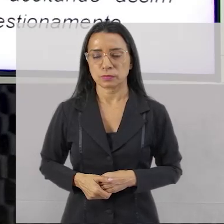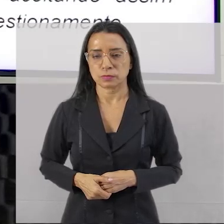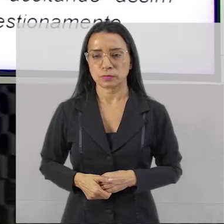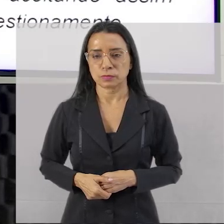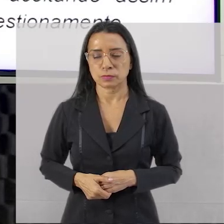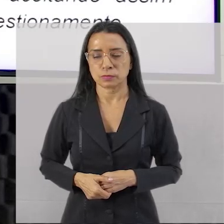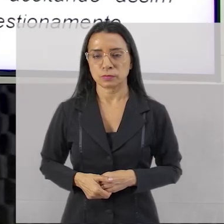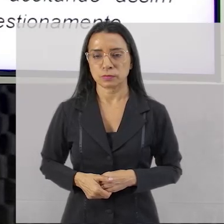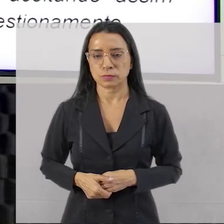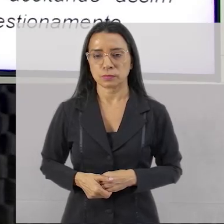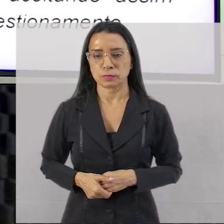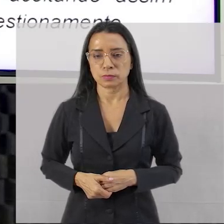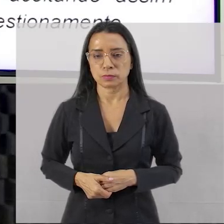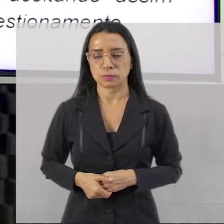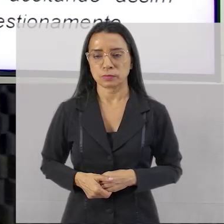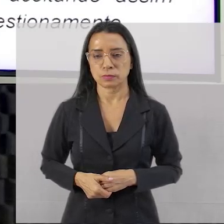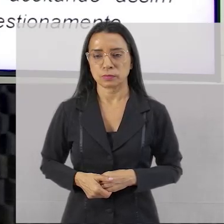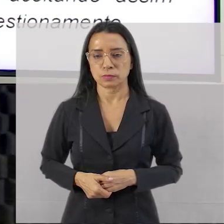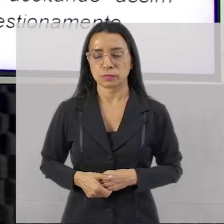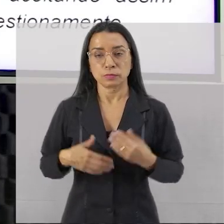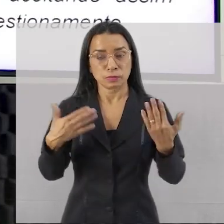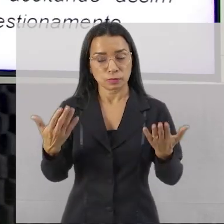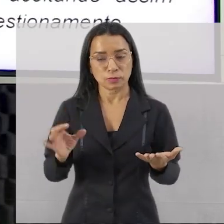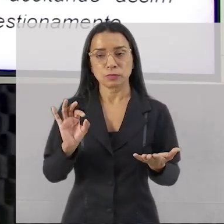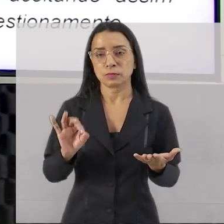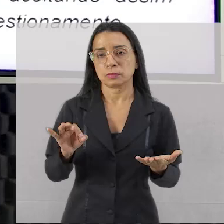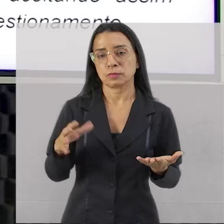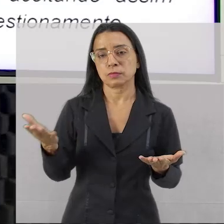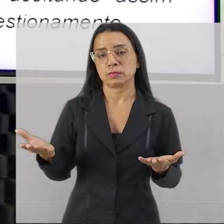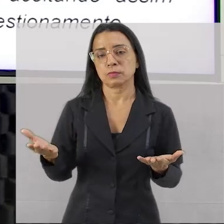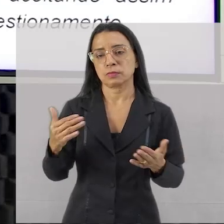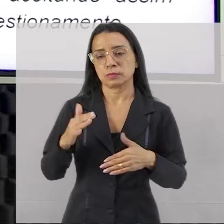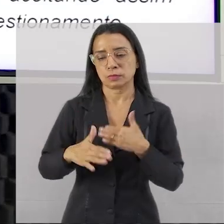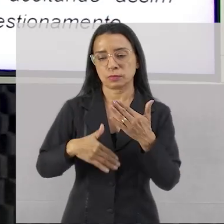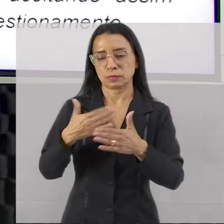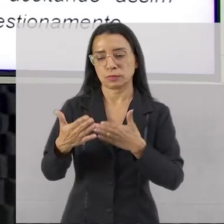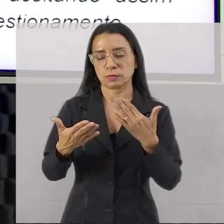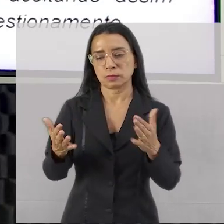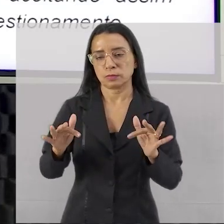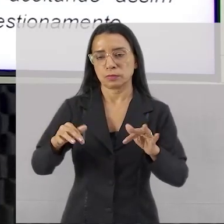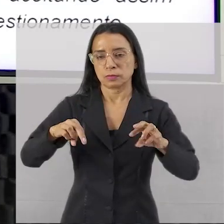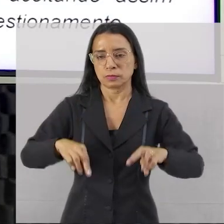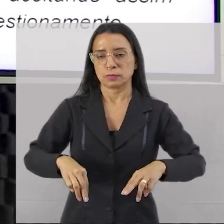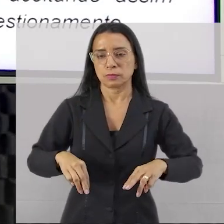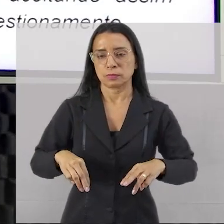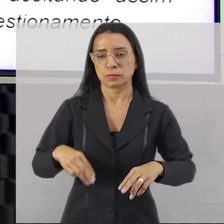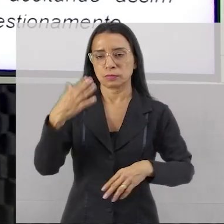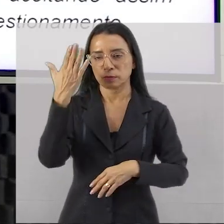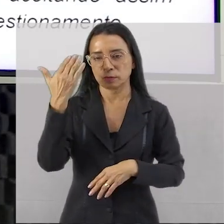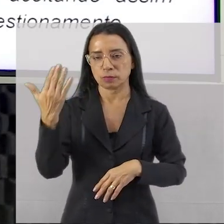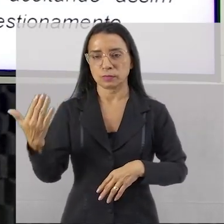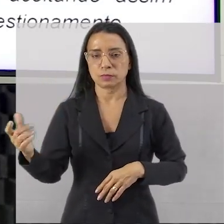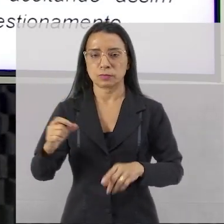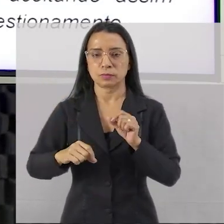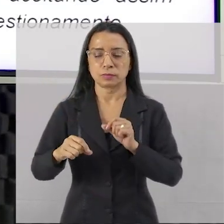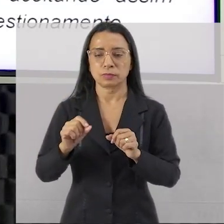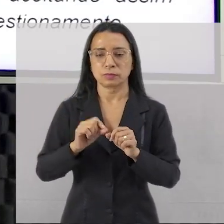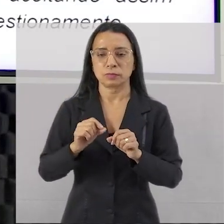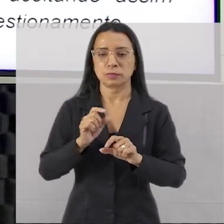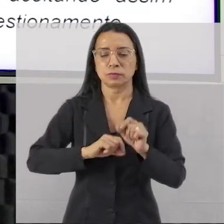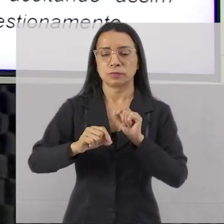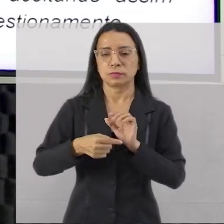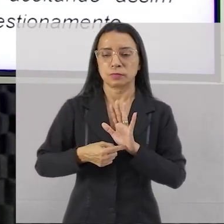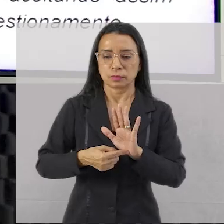da realidade. Pronto, fechou. Desenvolvimento encerrado com sucesso, tá? Então, o que ele fez?